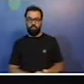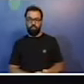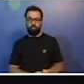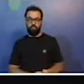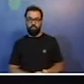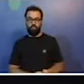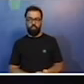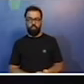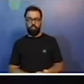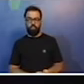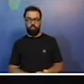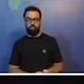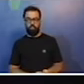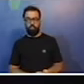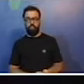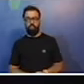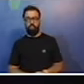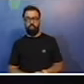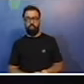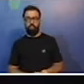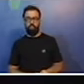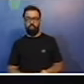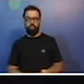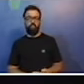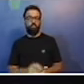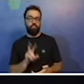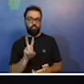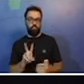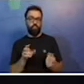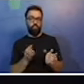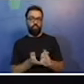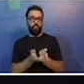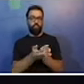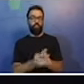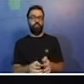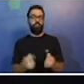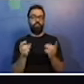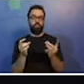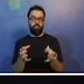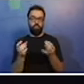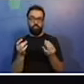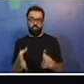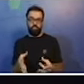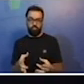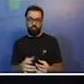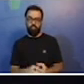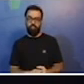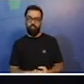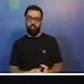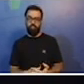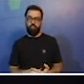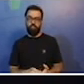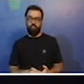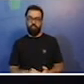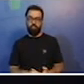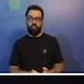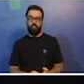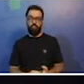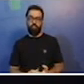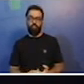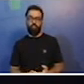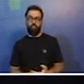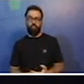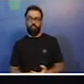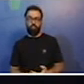vendido. Voz passiva analítica. 2 barcos estão sendo vendidos. Então, eu tenho essas 2